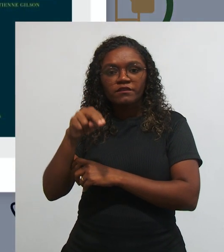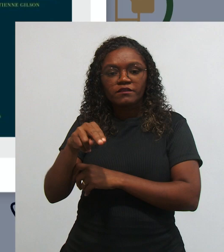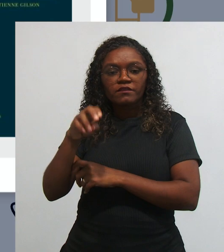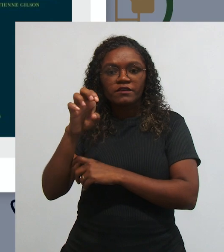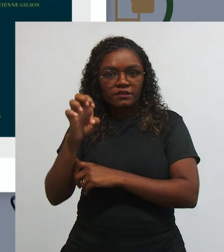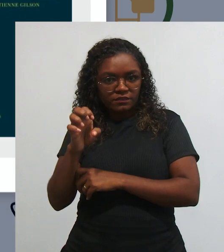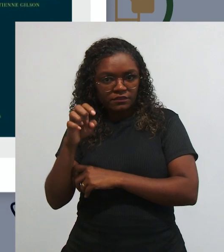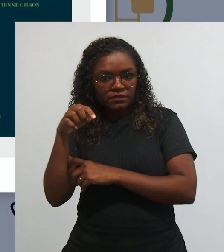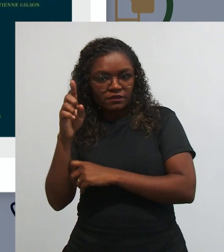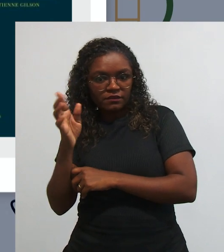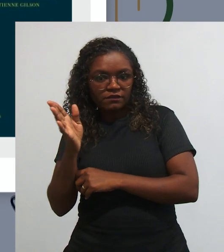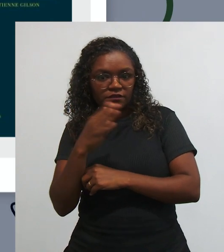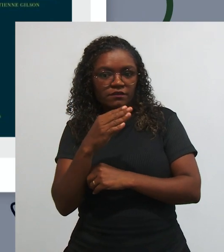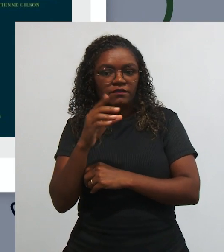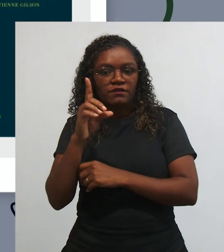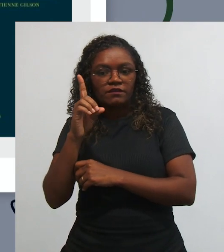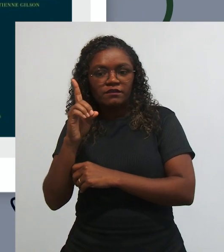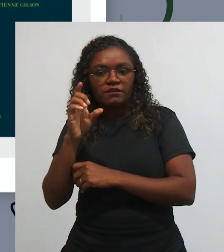Descartes.